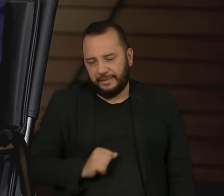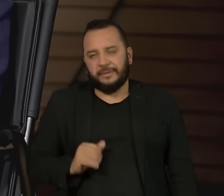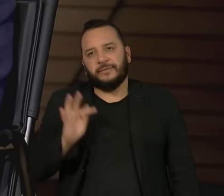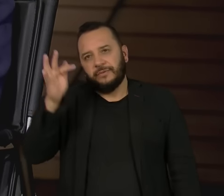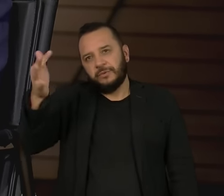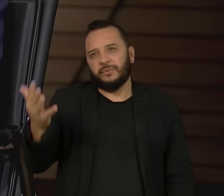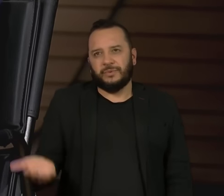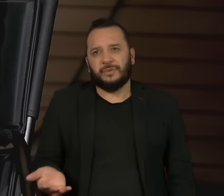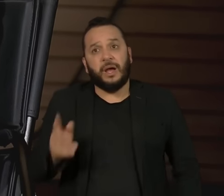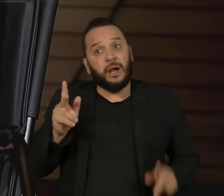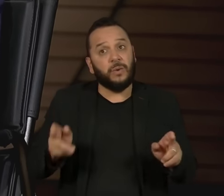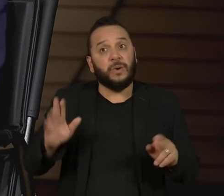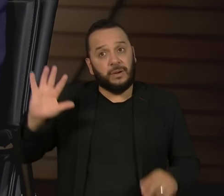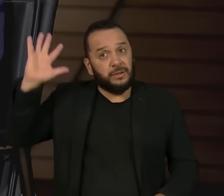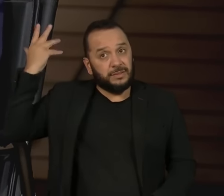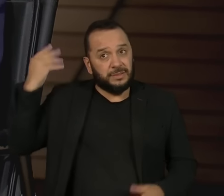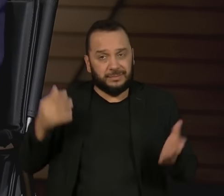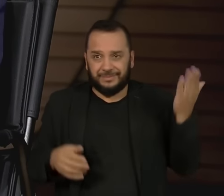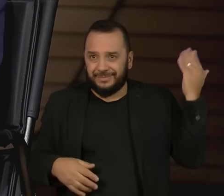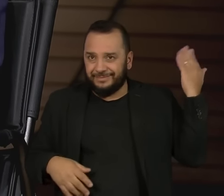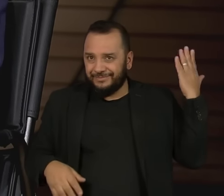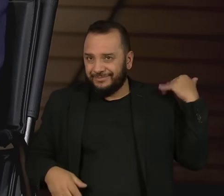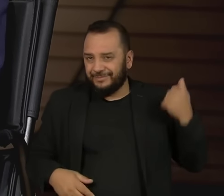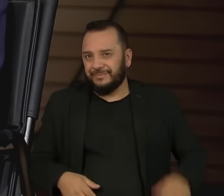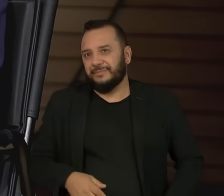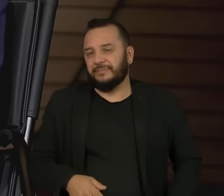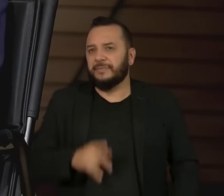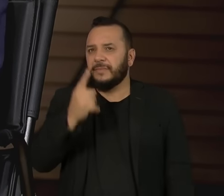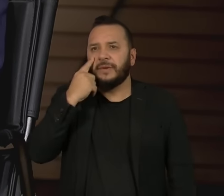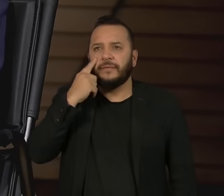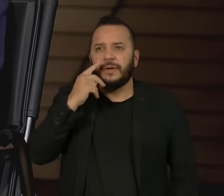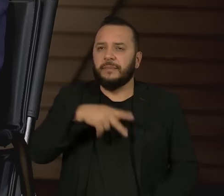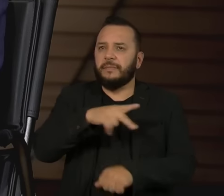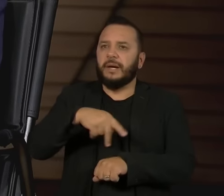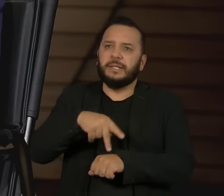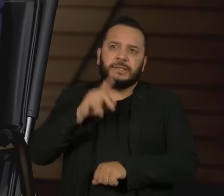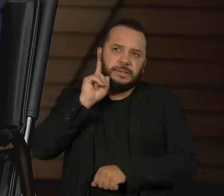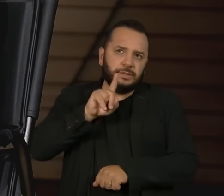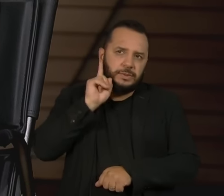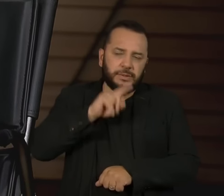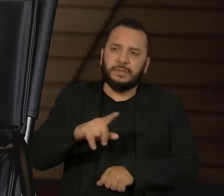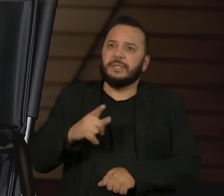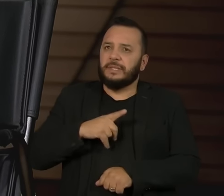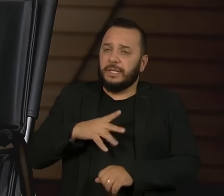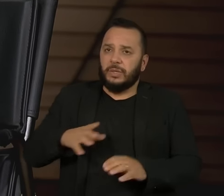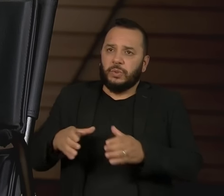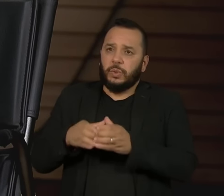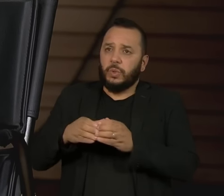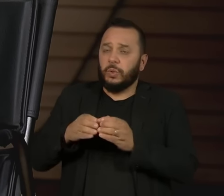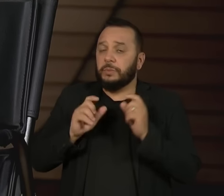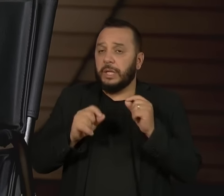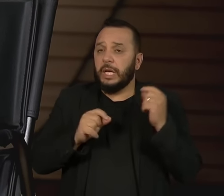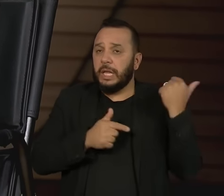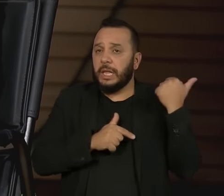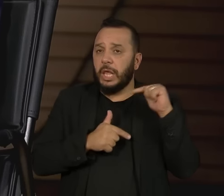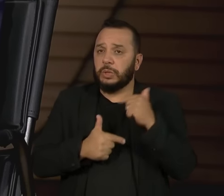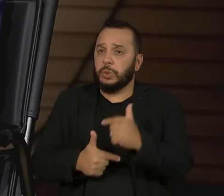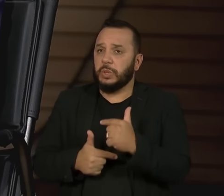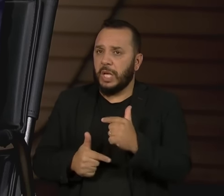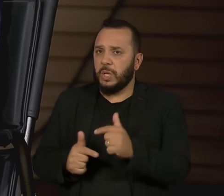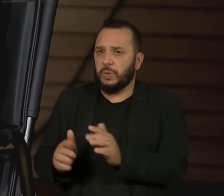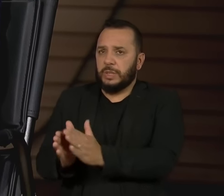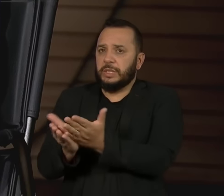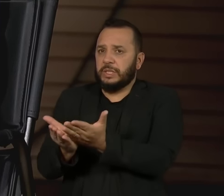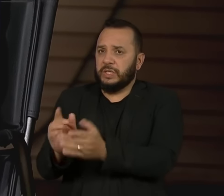né? Então, assim, você vê, por exemplo, nos Estados Unidos, uma ala conservadora queimando